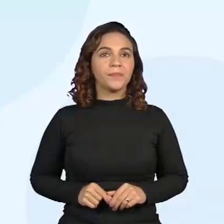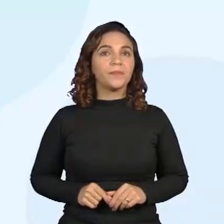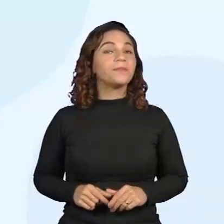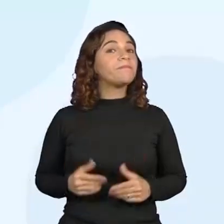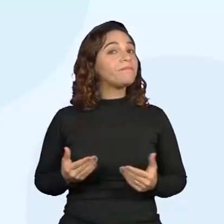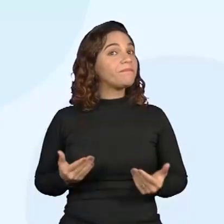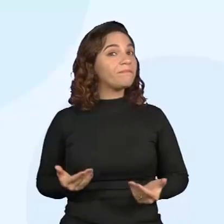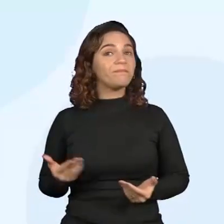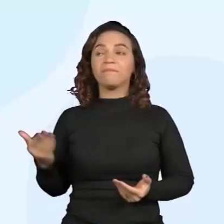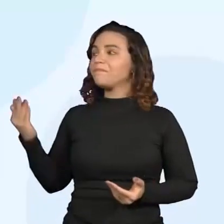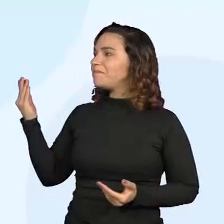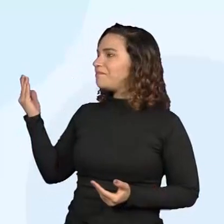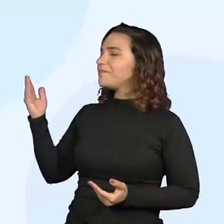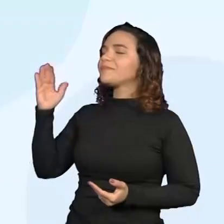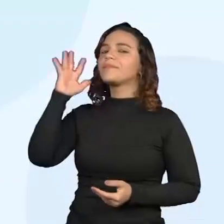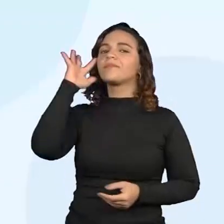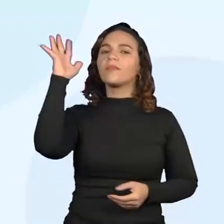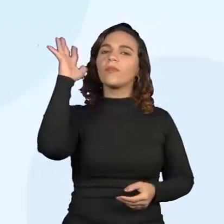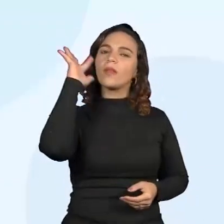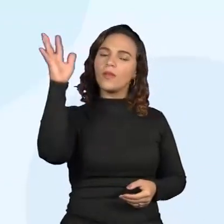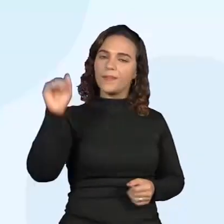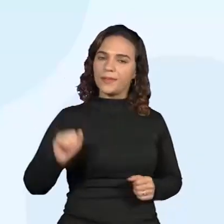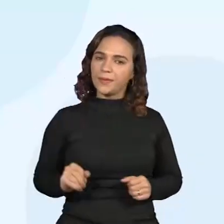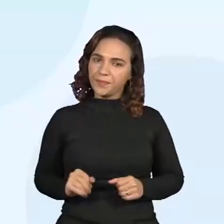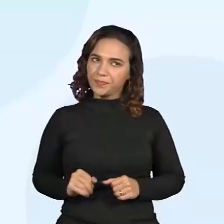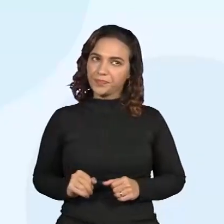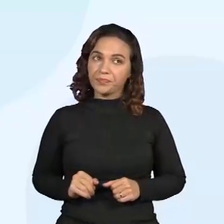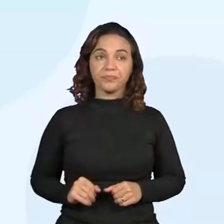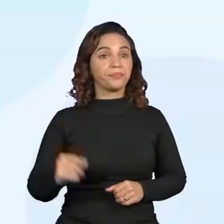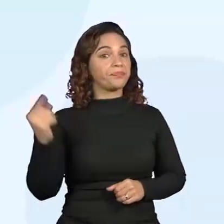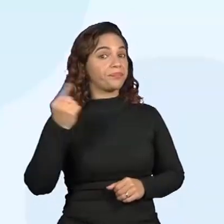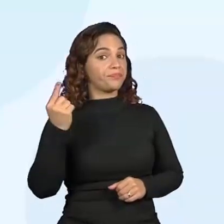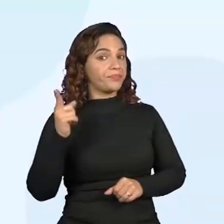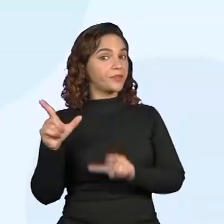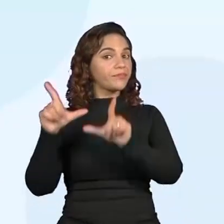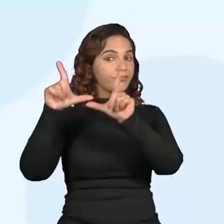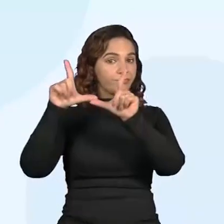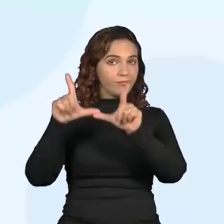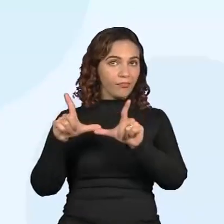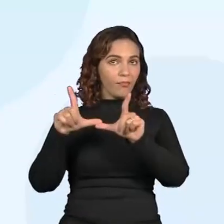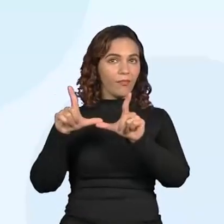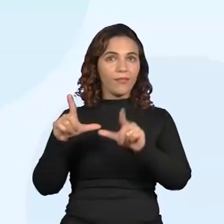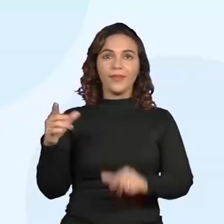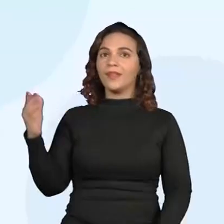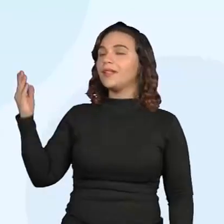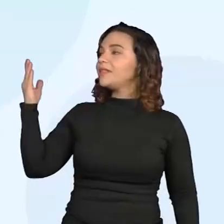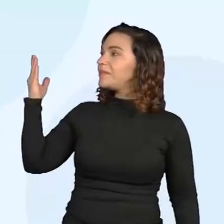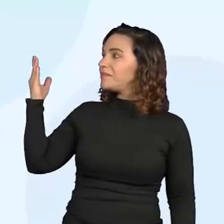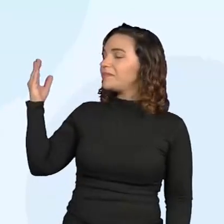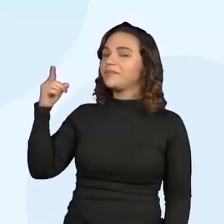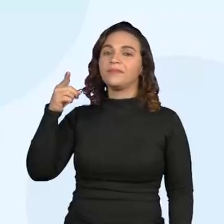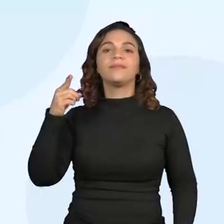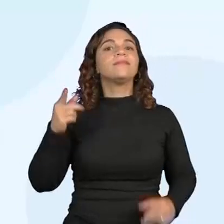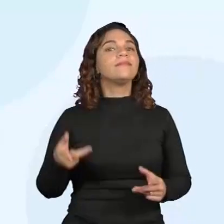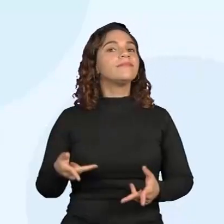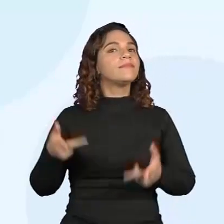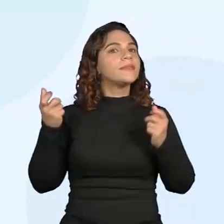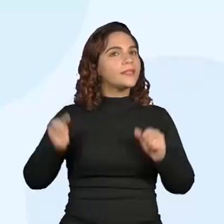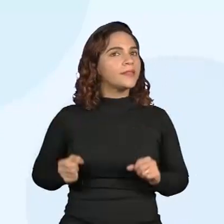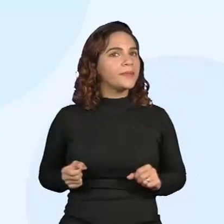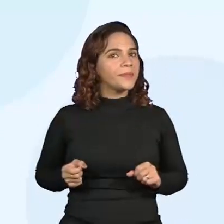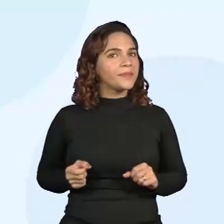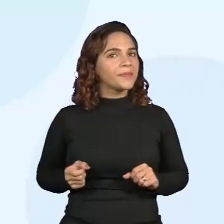E aqui nós temos uma reflexão. Primeira imagem que eu quero que vocês observem.